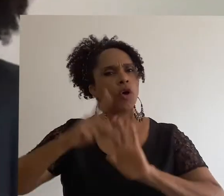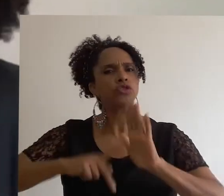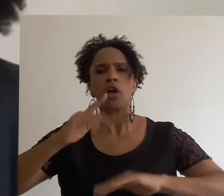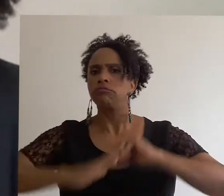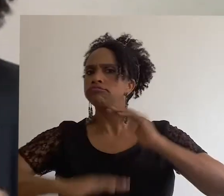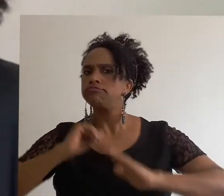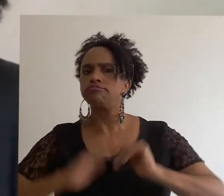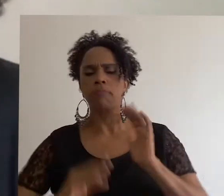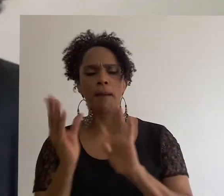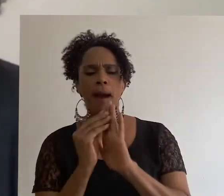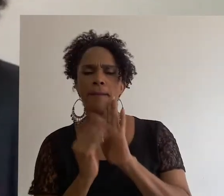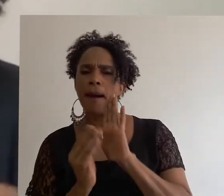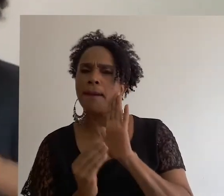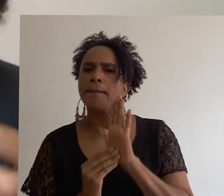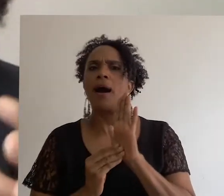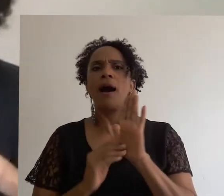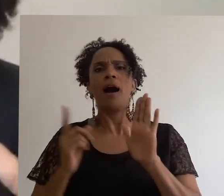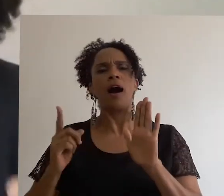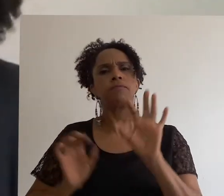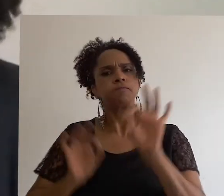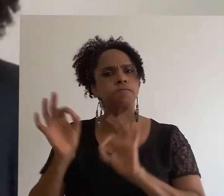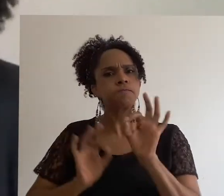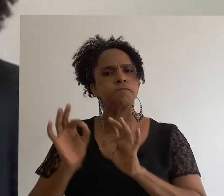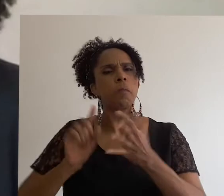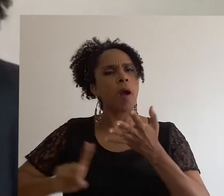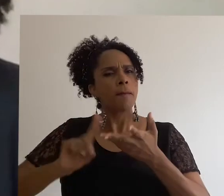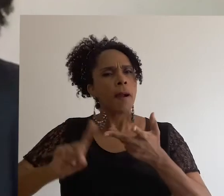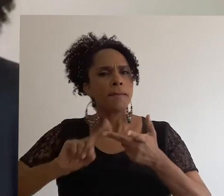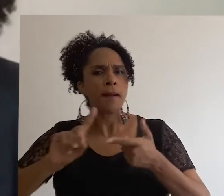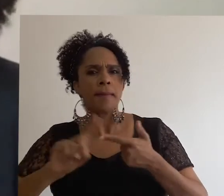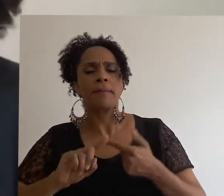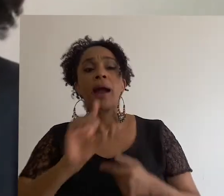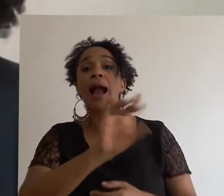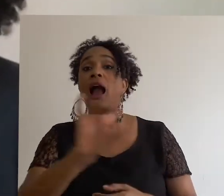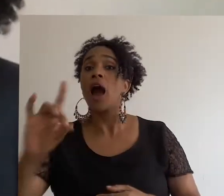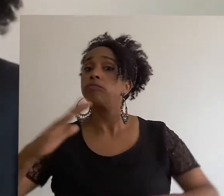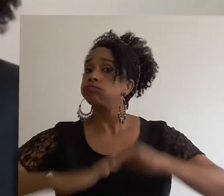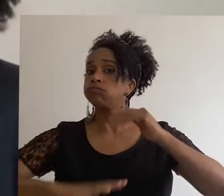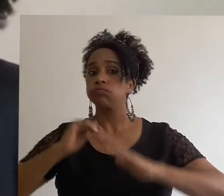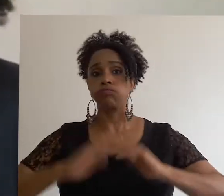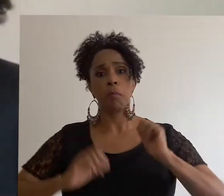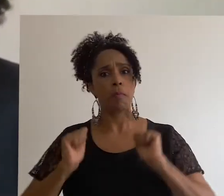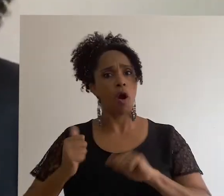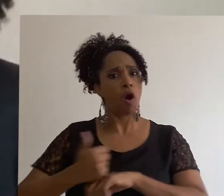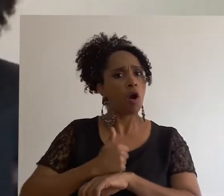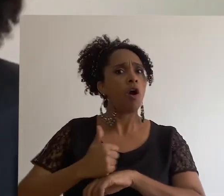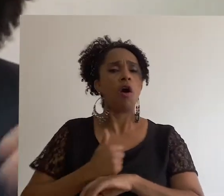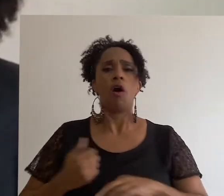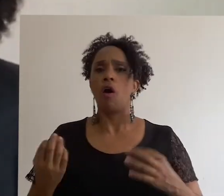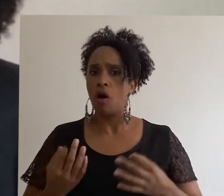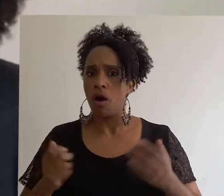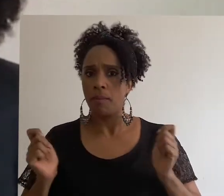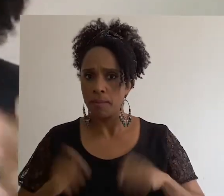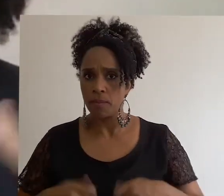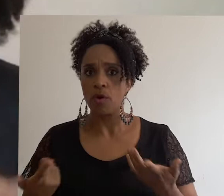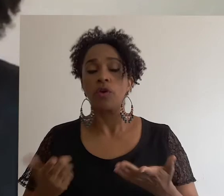projetos, fazer seus registros, consolidar indicadores, gerenciar os projetos locais, e além de também